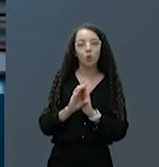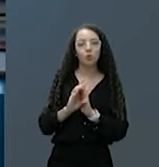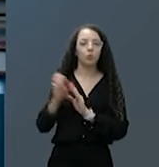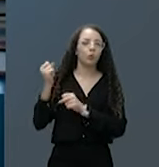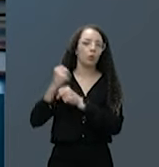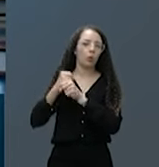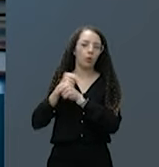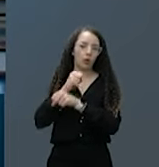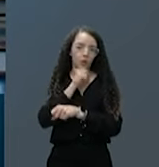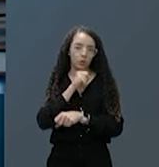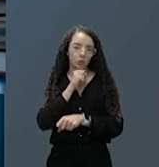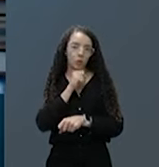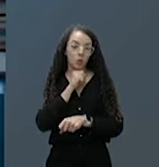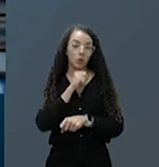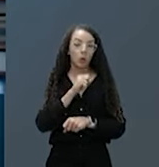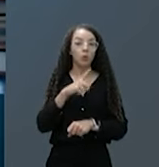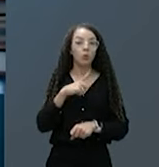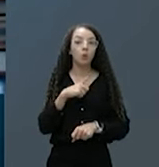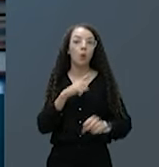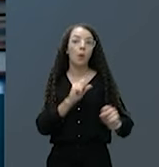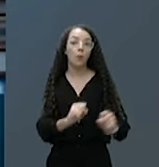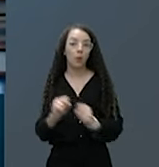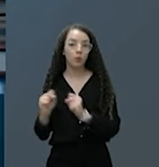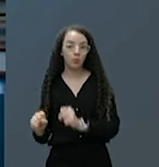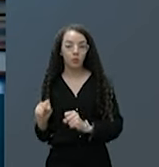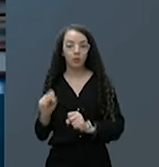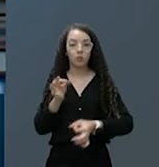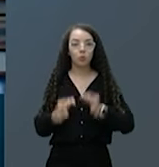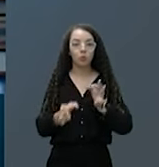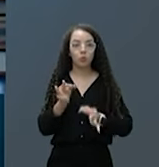a possibilidade do julgamento monocrático